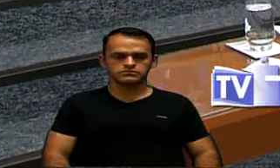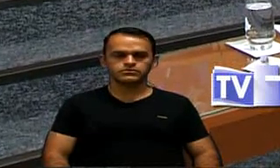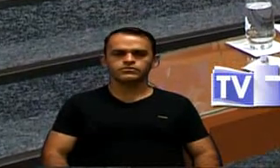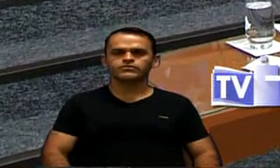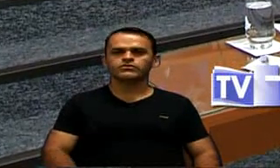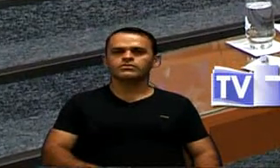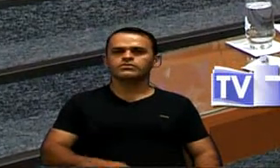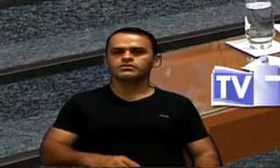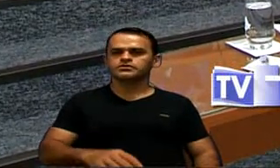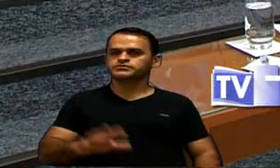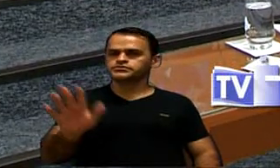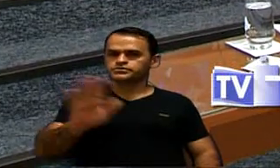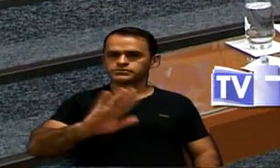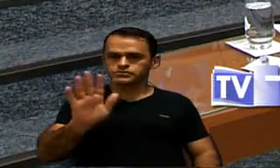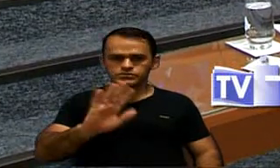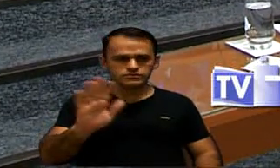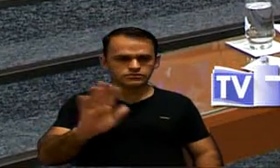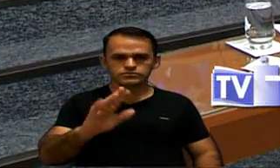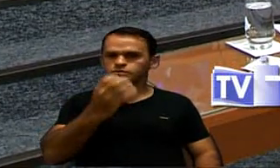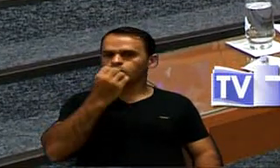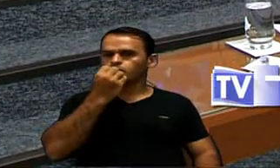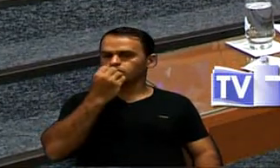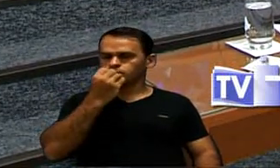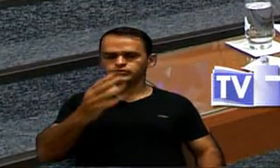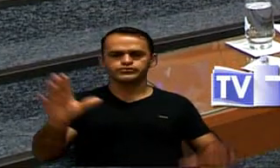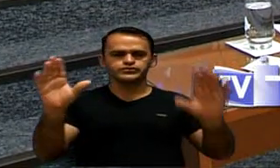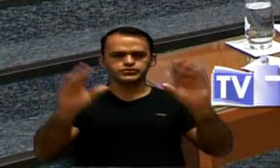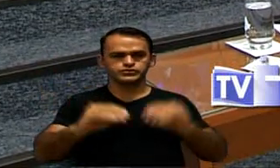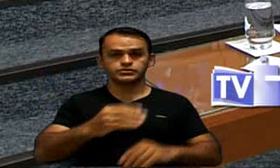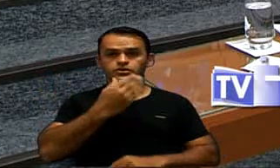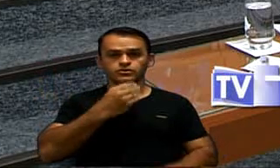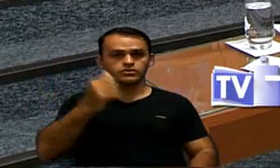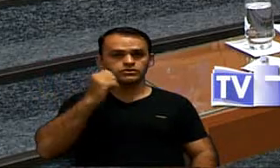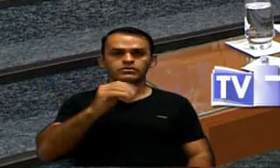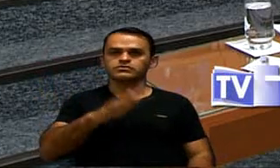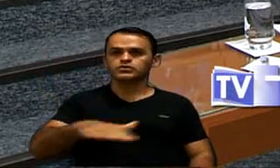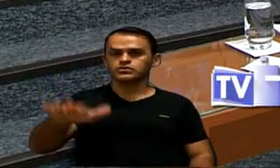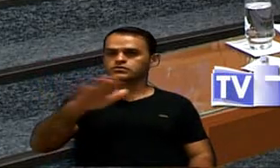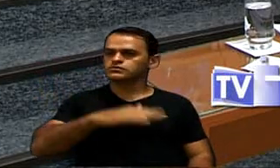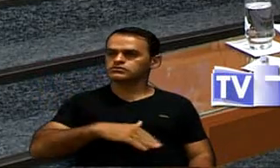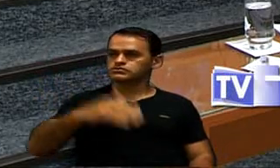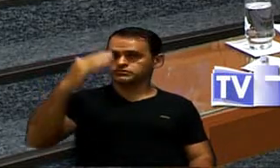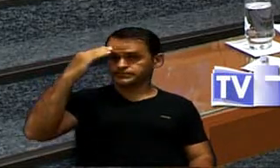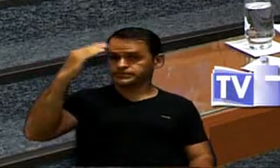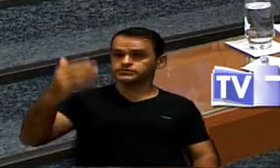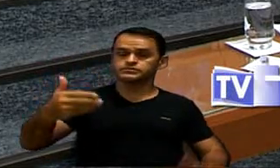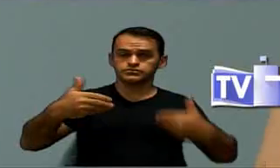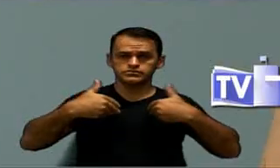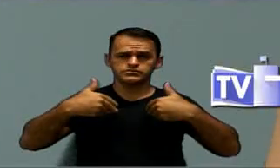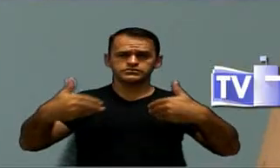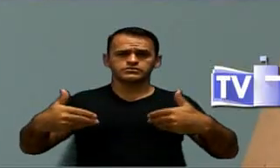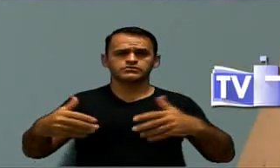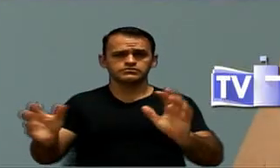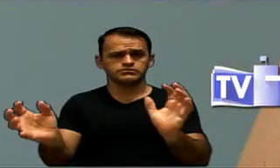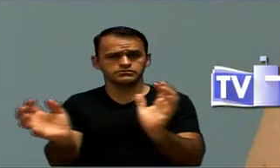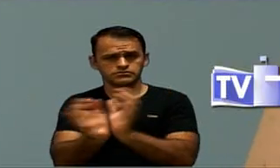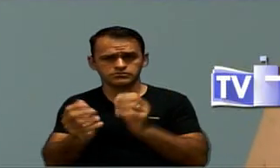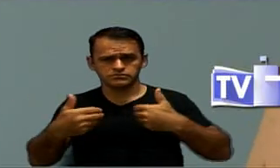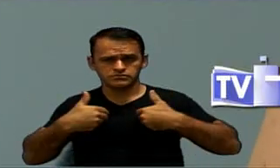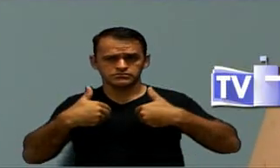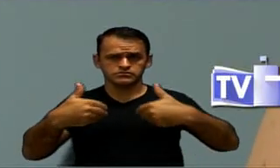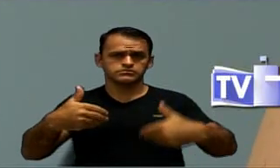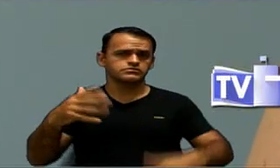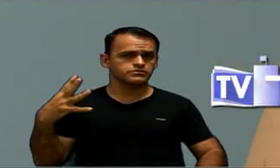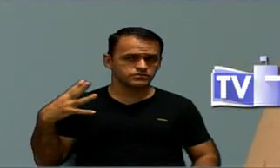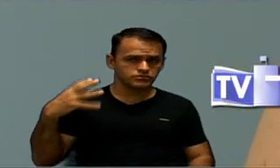Olá, boa noite a todos e todas. Quero agradecer o convite das meninas da comissão, agradecer o convite